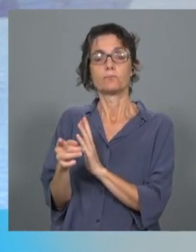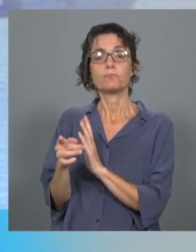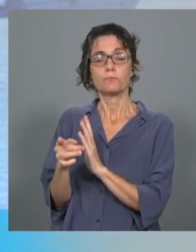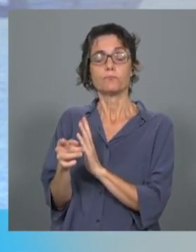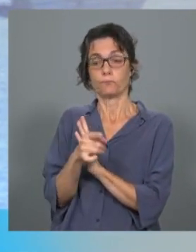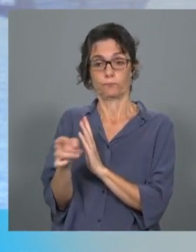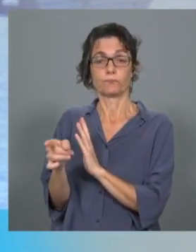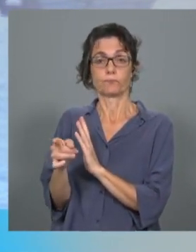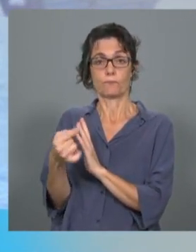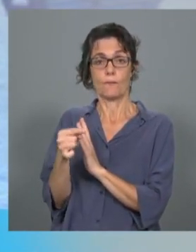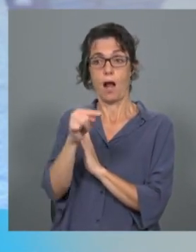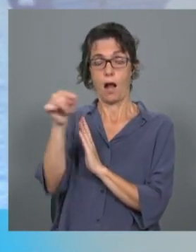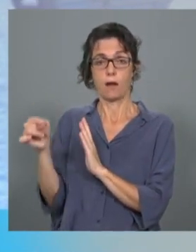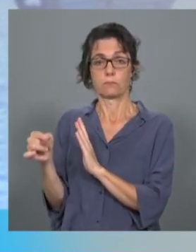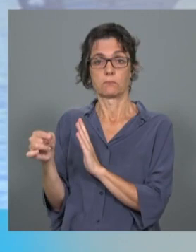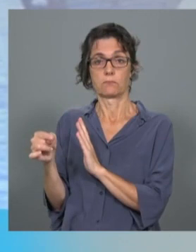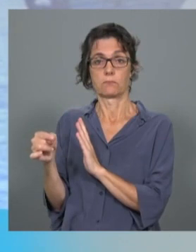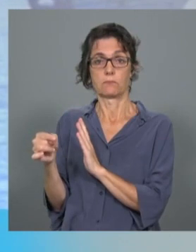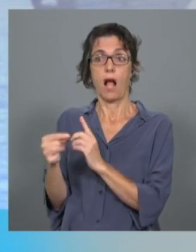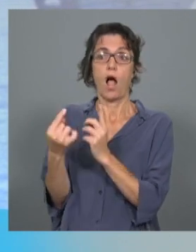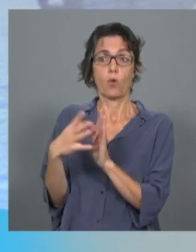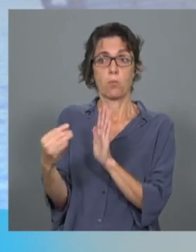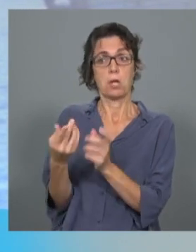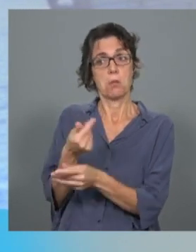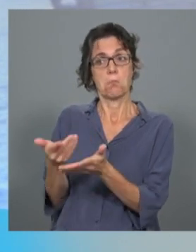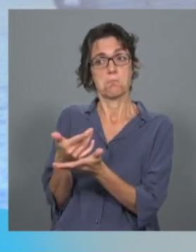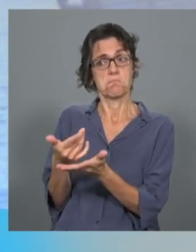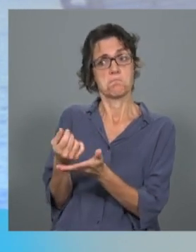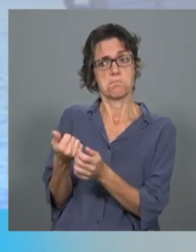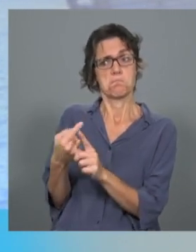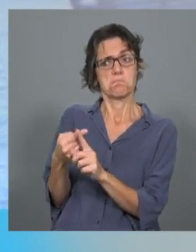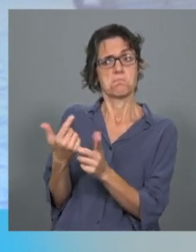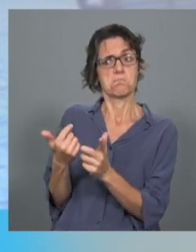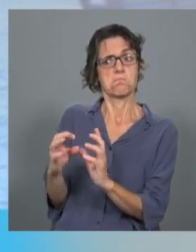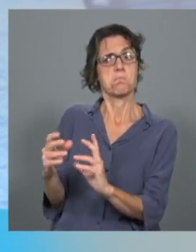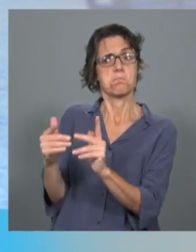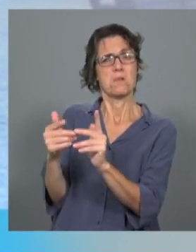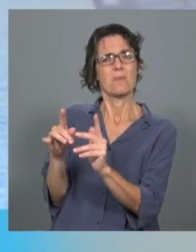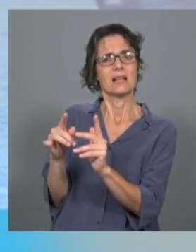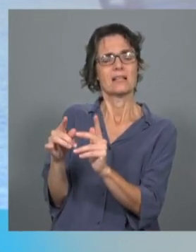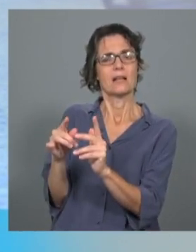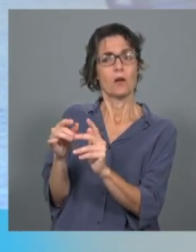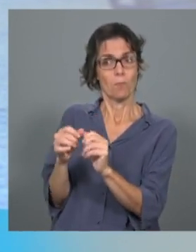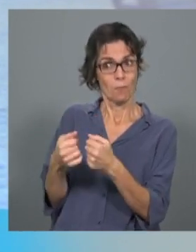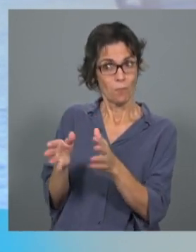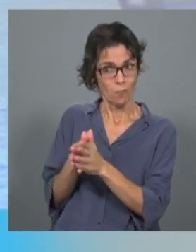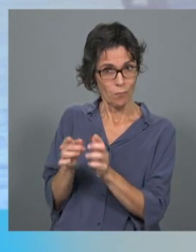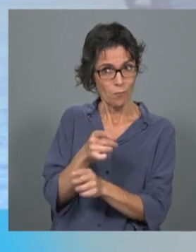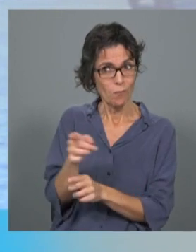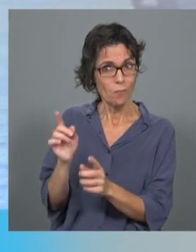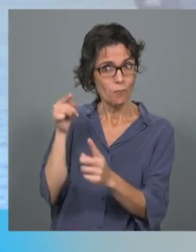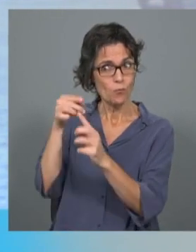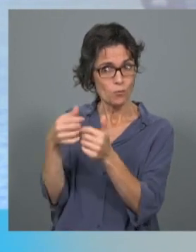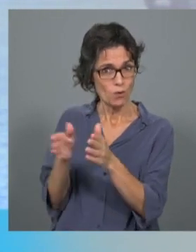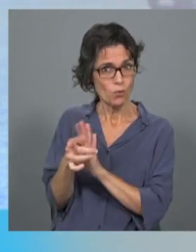modelos económicos, têm dado alguns frutos, mas é para alguns apenas. Portanto,